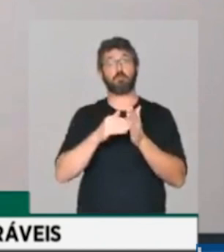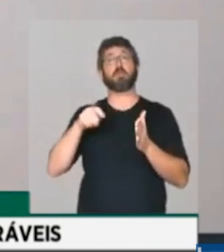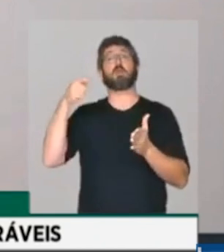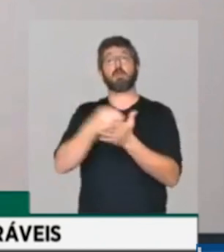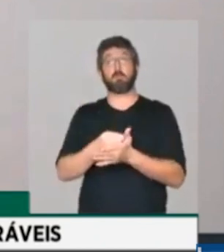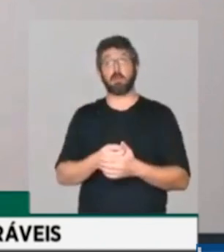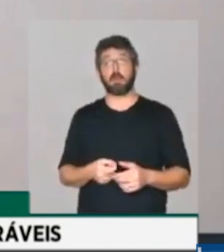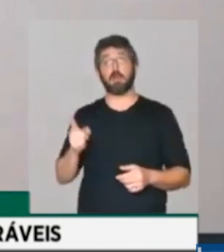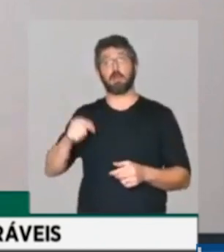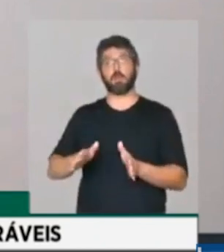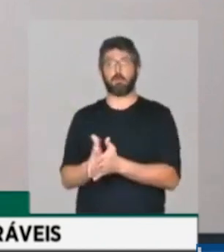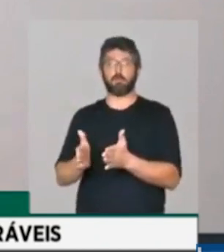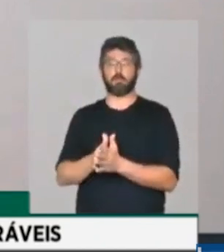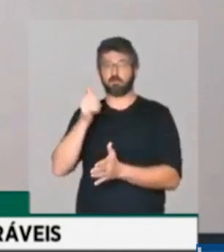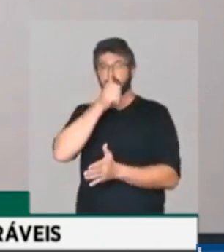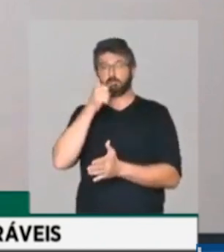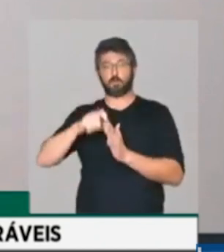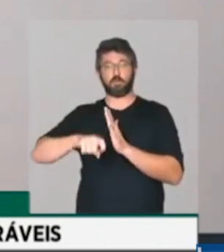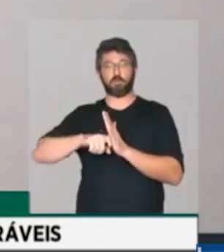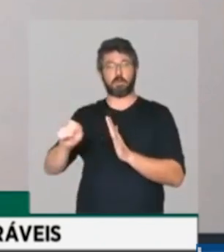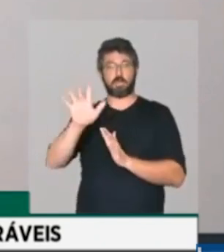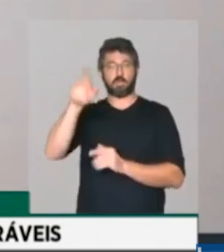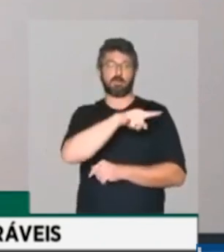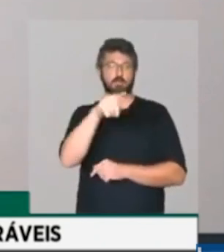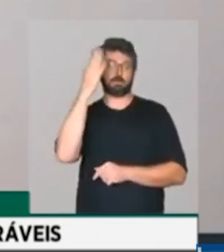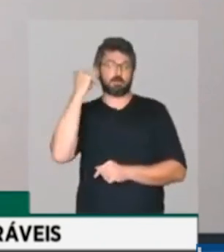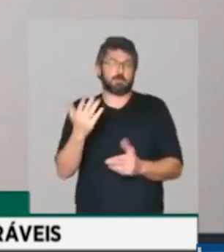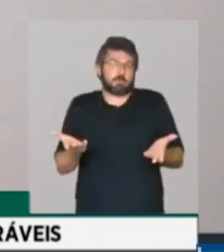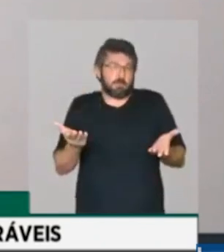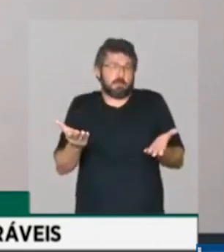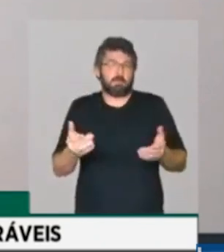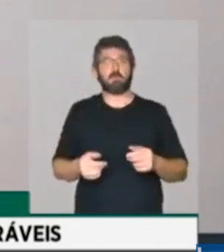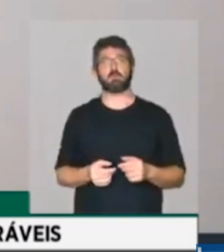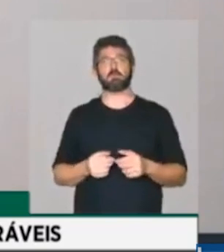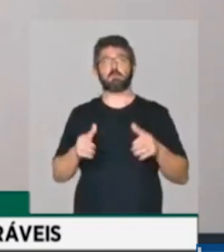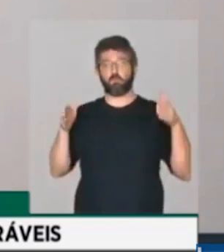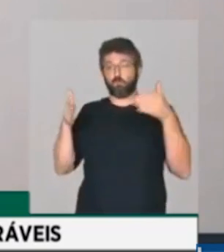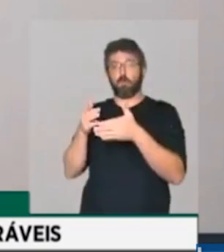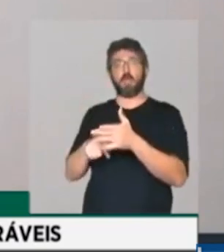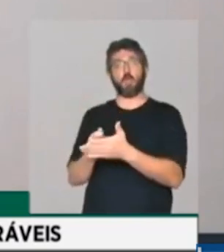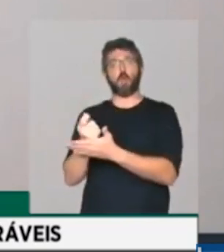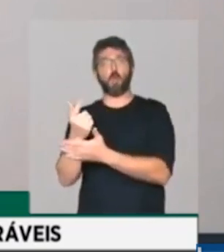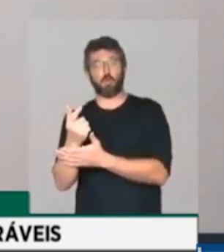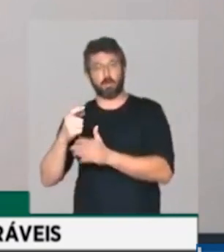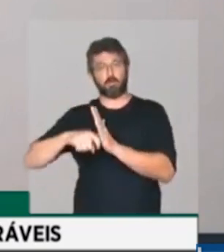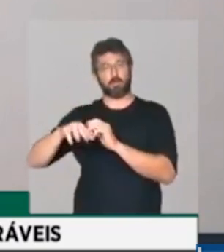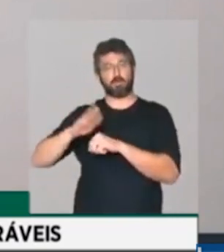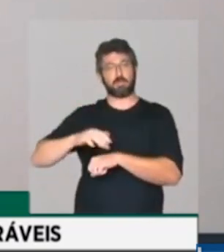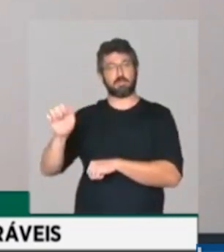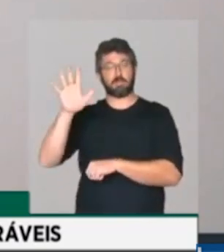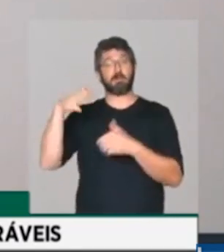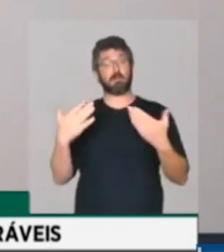quem paga a dívida é o mais pobre por meio dos impostos, todo mundo aqui sabe que os impostos estão concentrados no consumo. Então, senhor presidente,